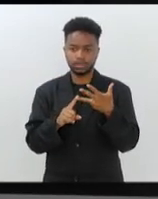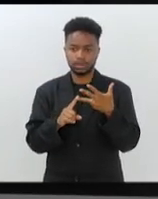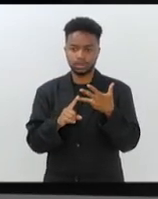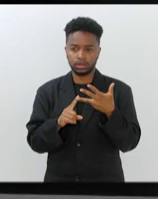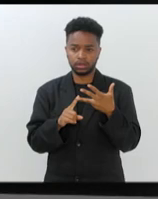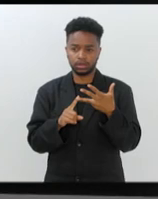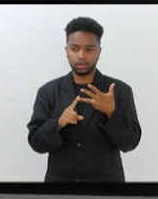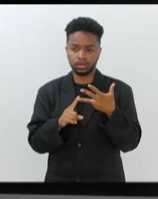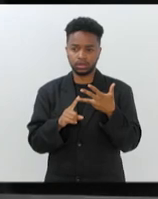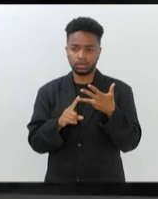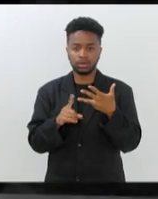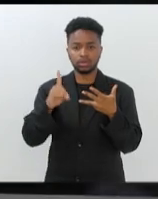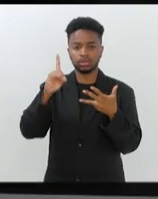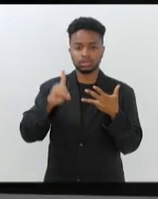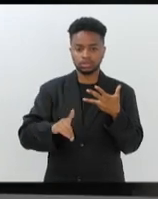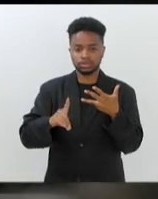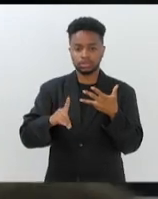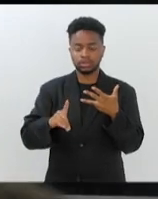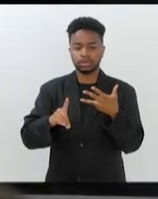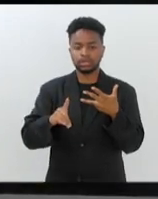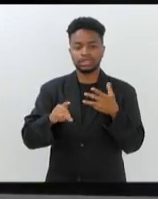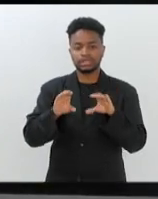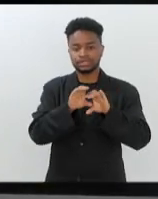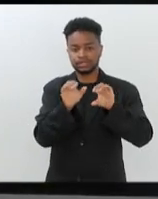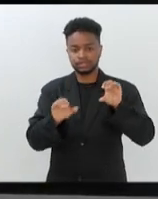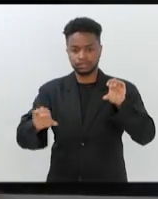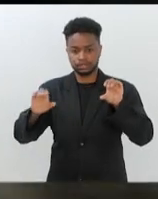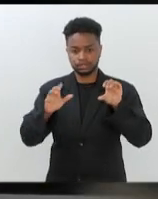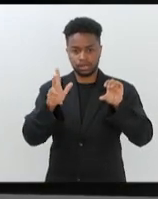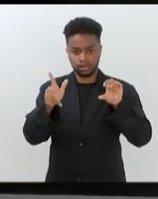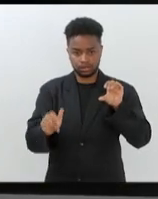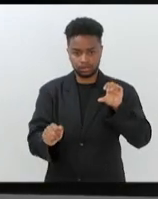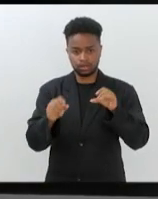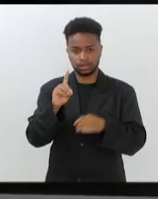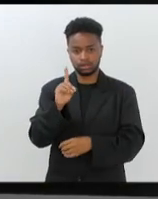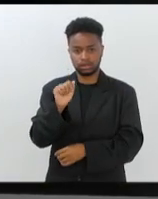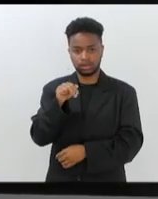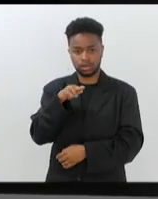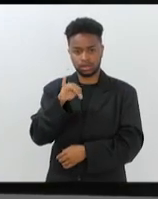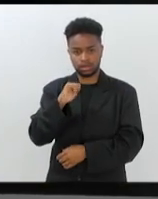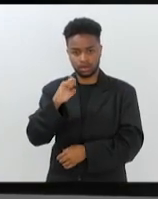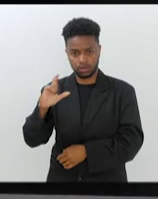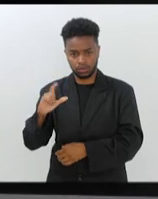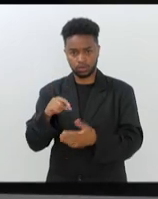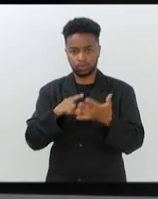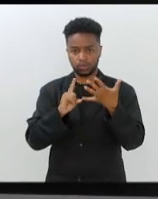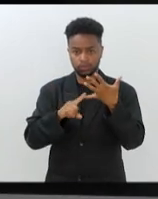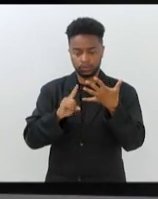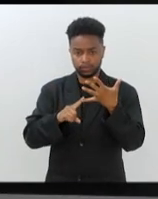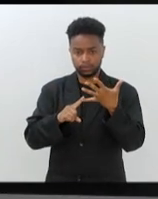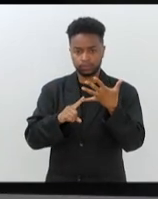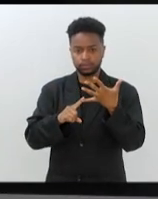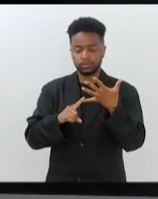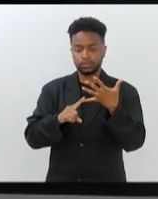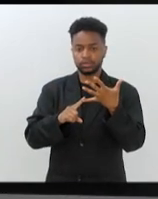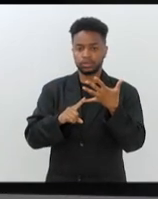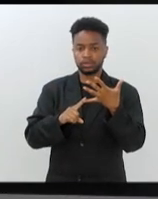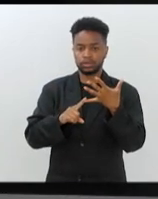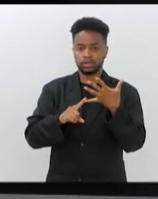eh diretor de saneamento Daniel okumura diretor